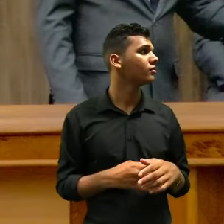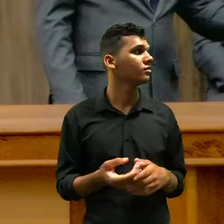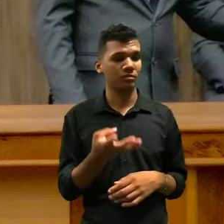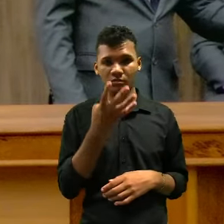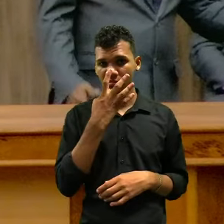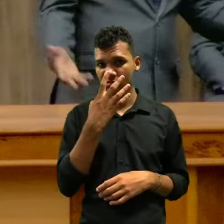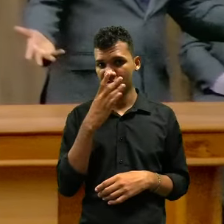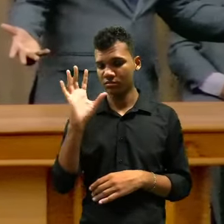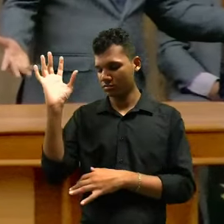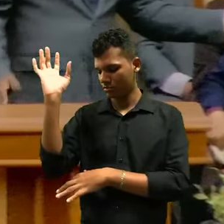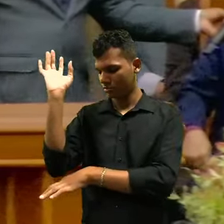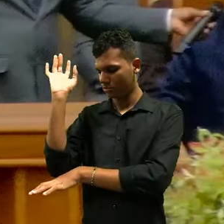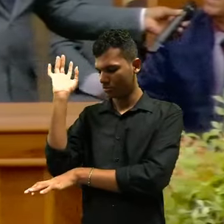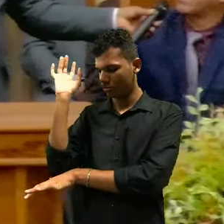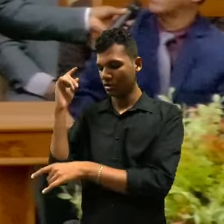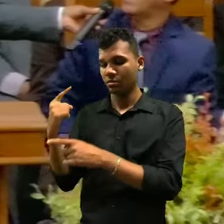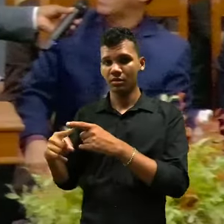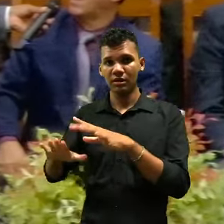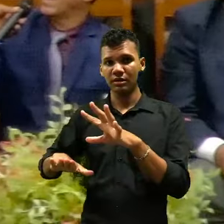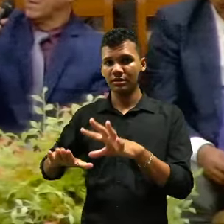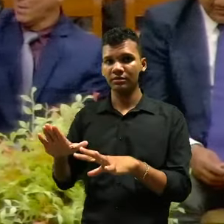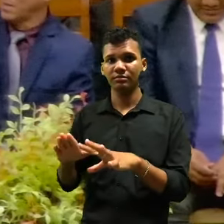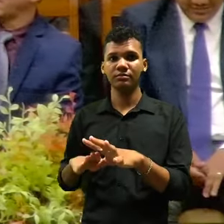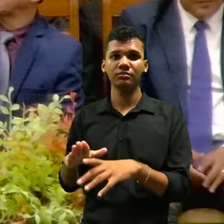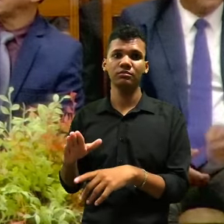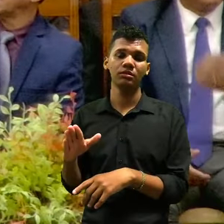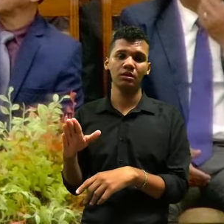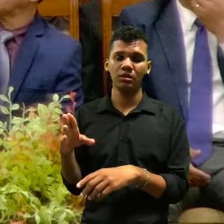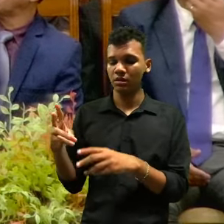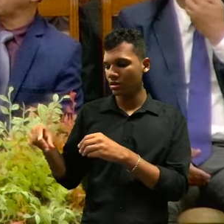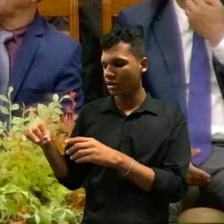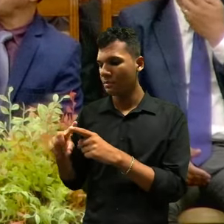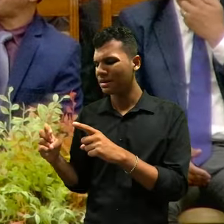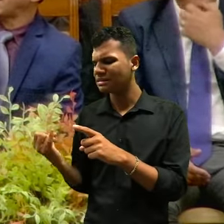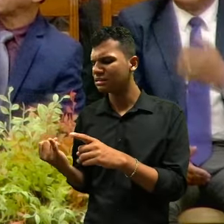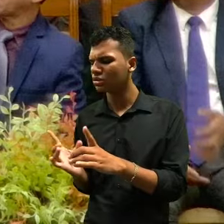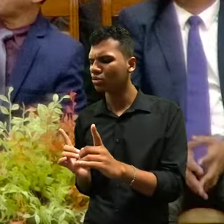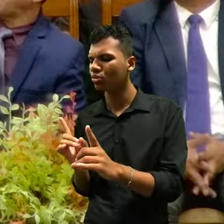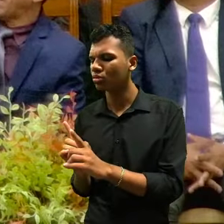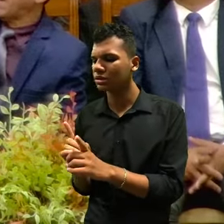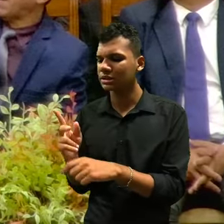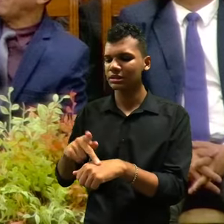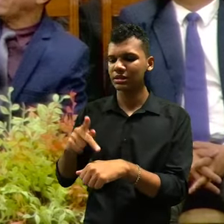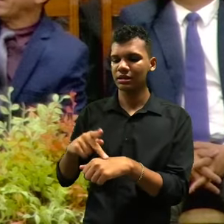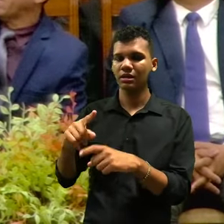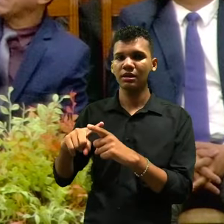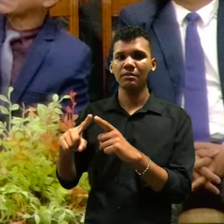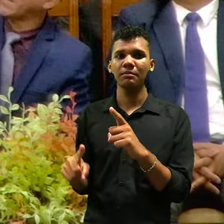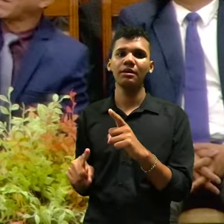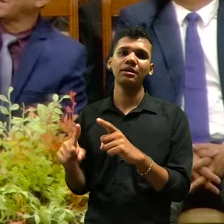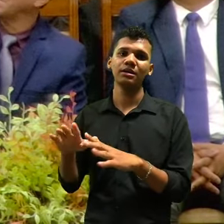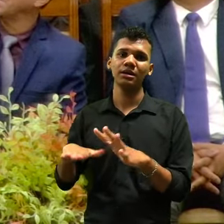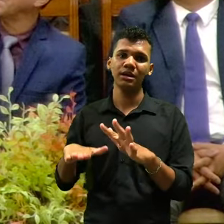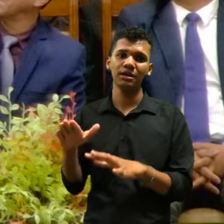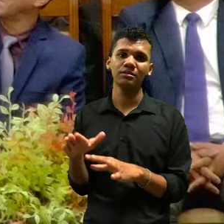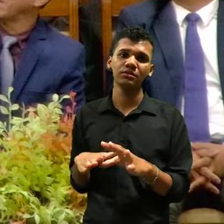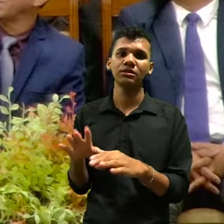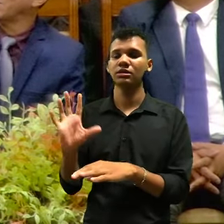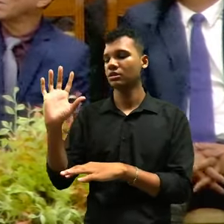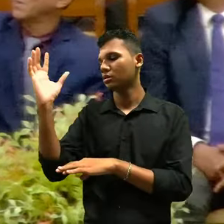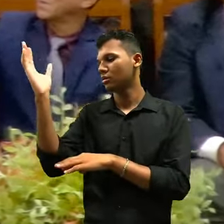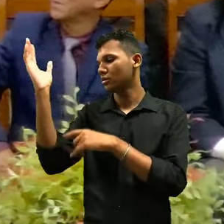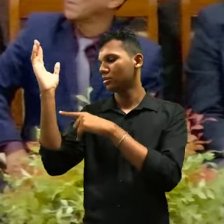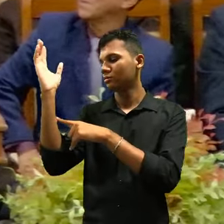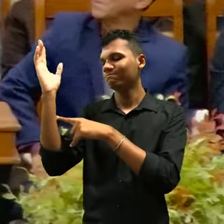entrar mas não tem terra quando chega na pedra aí a tendência do do do impacto sobre pra árvore e começa a secar